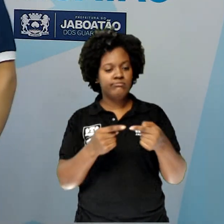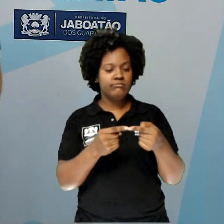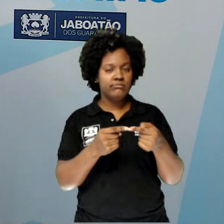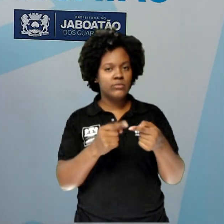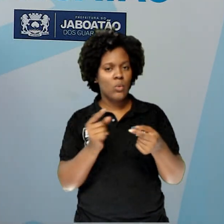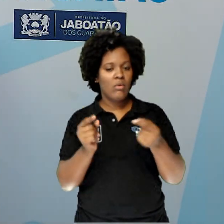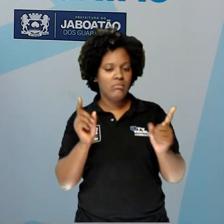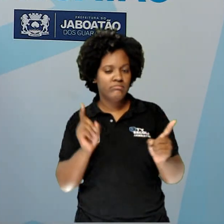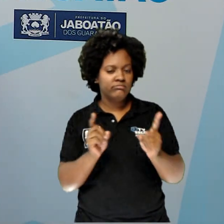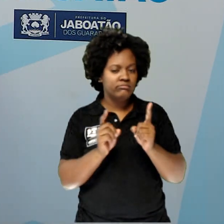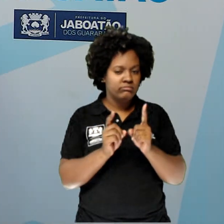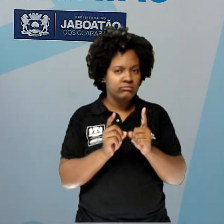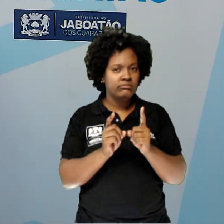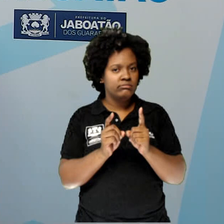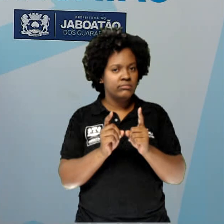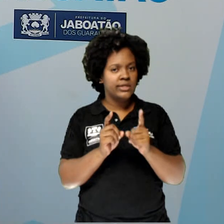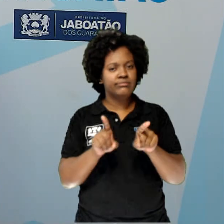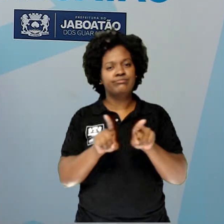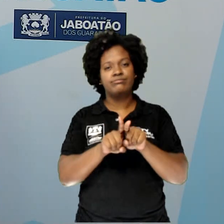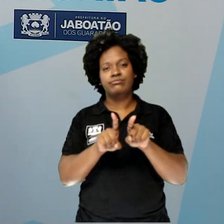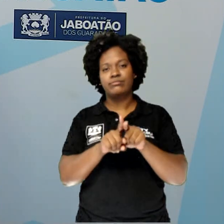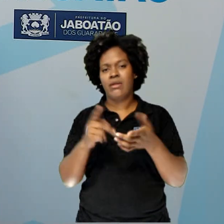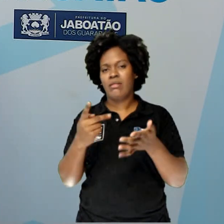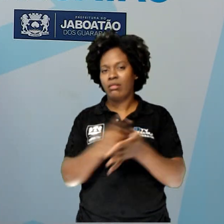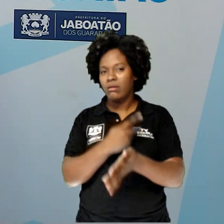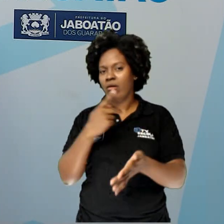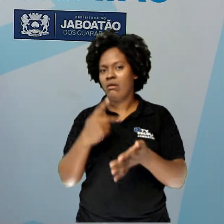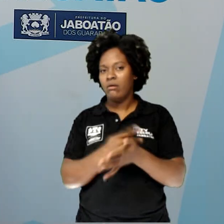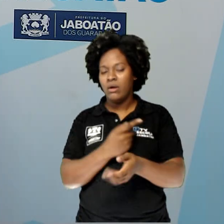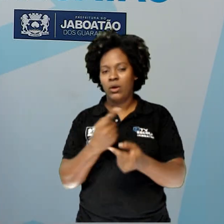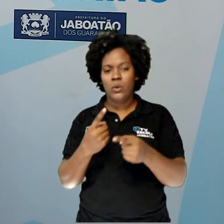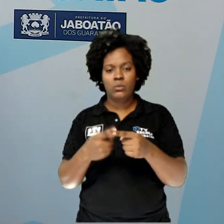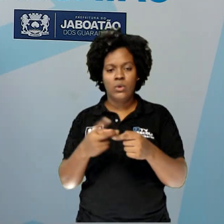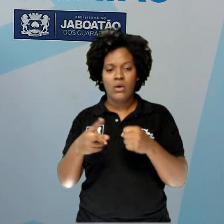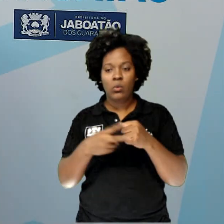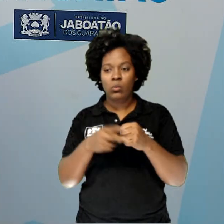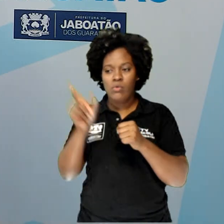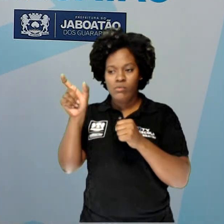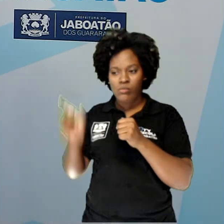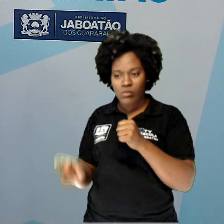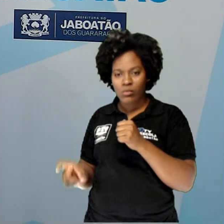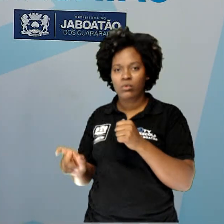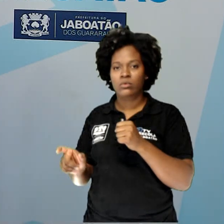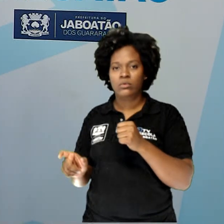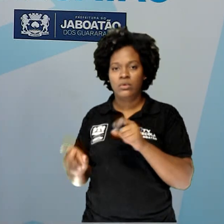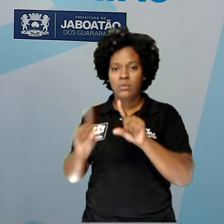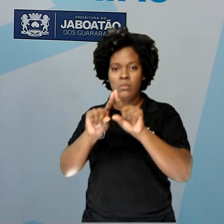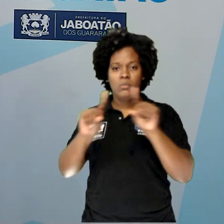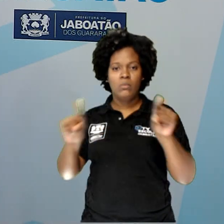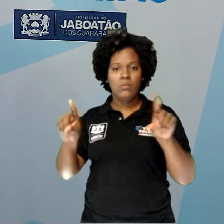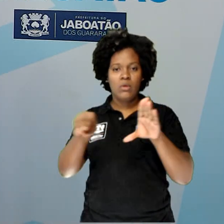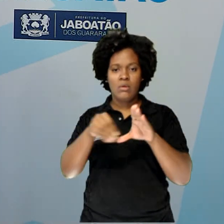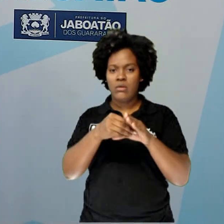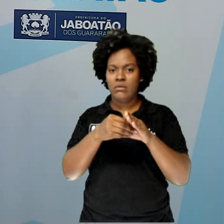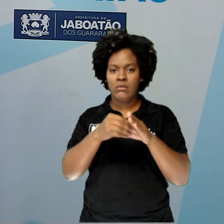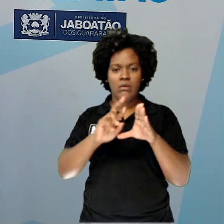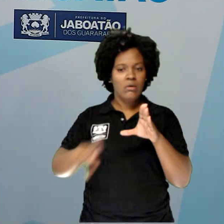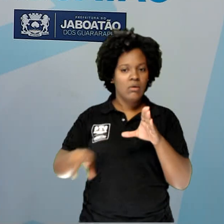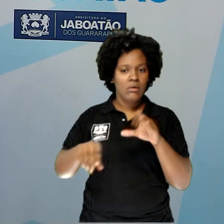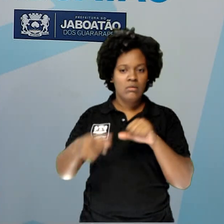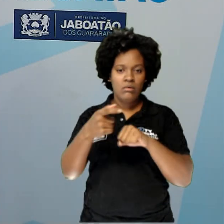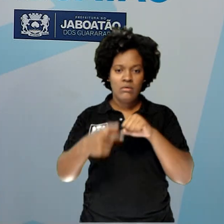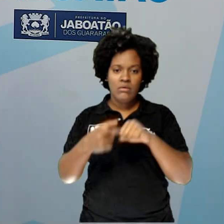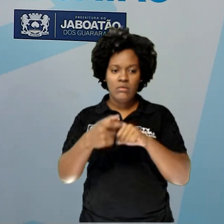próximo. Isso aí também está errado, uma vez que o verbo impessoal, além da oração não ter o sujeito, ele não vai